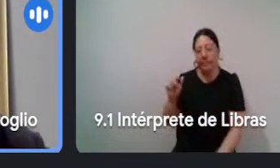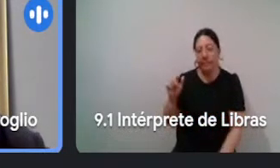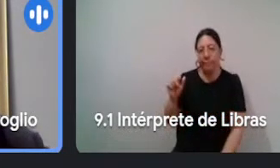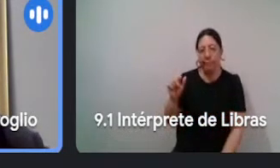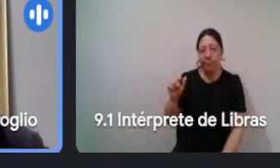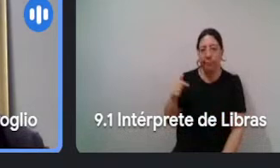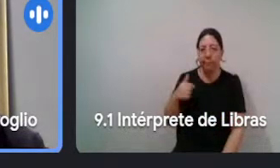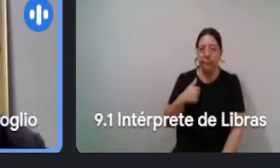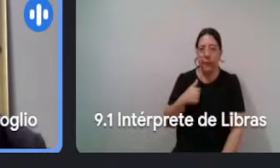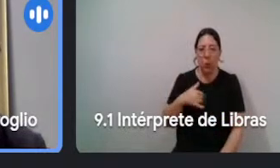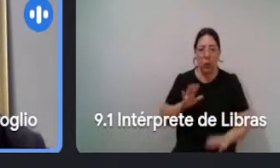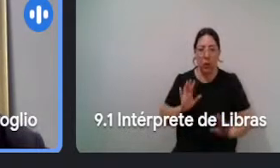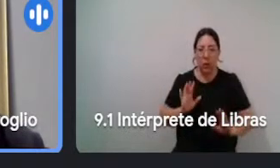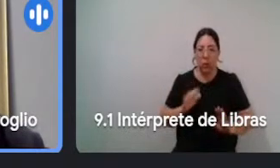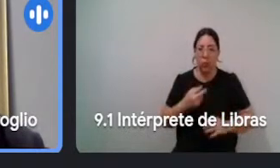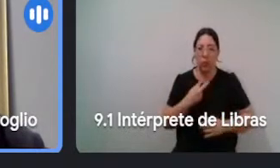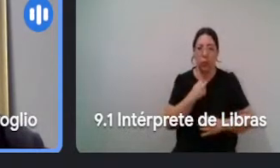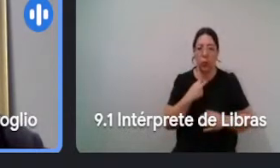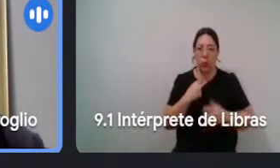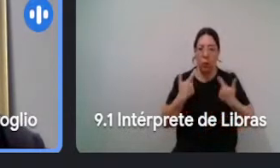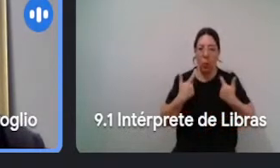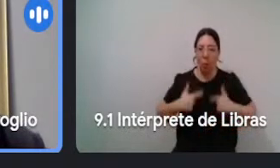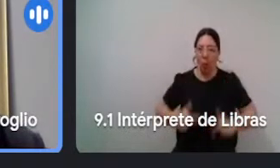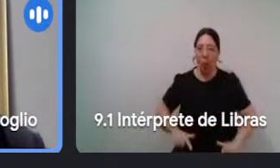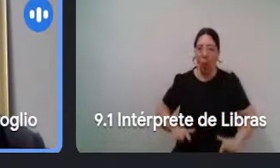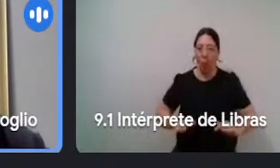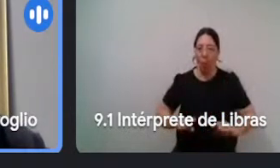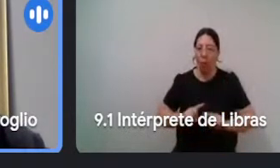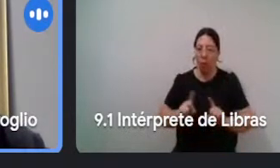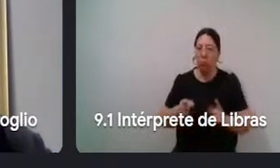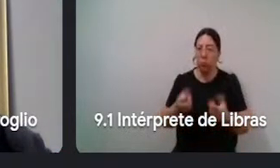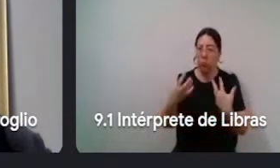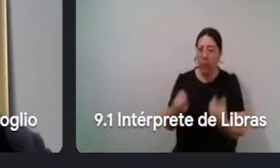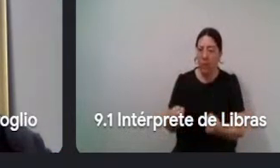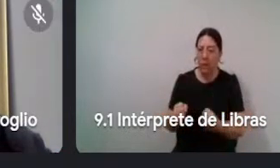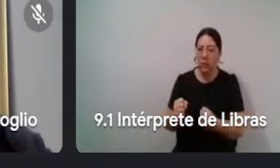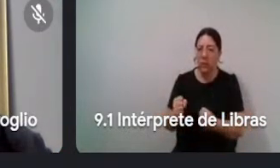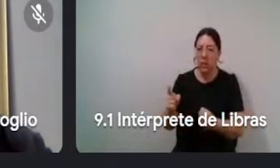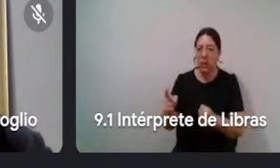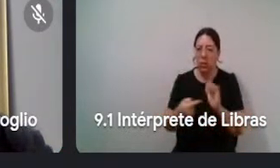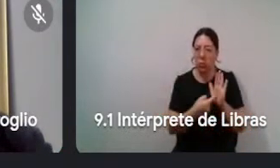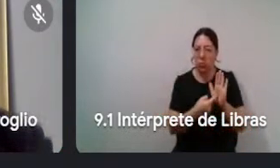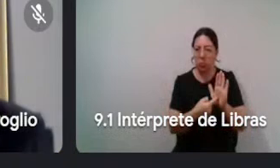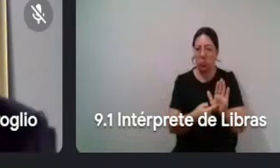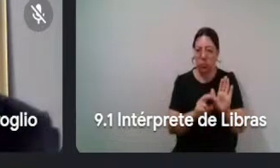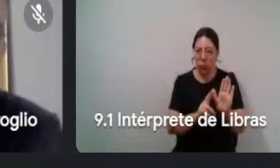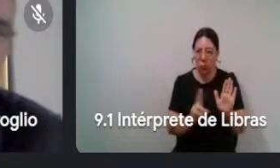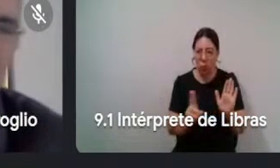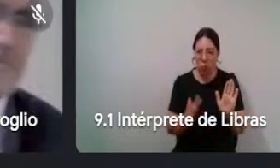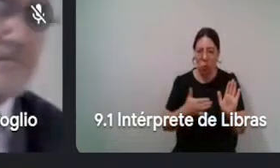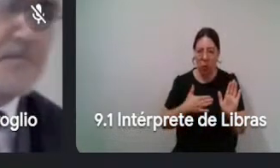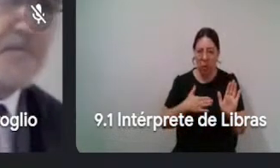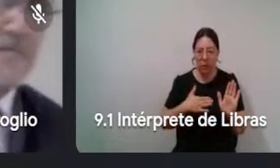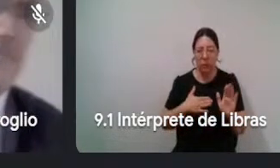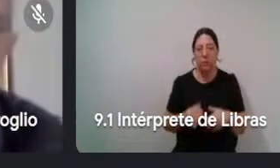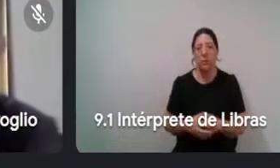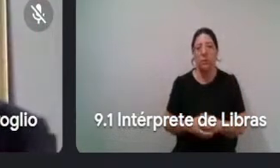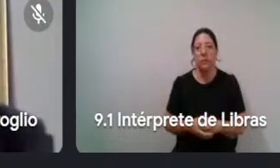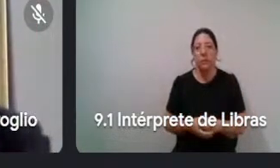me abstenho, então, em razão disso, mas aceito a indicação de Vossa Excelência. Indicação, perfeito. Então, que o secretário